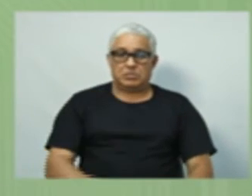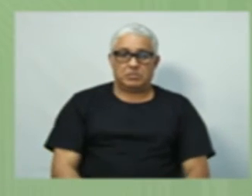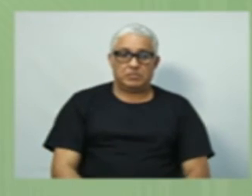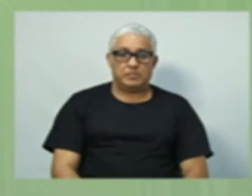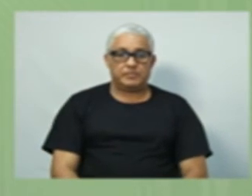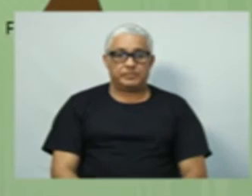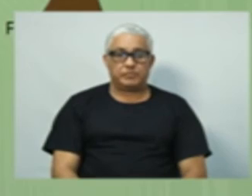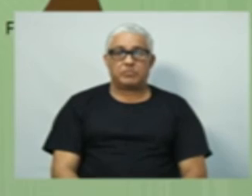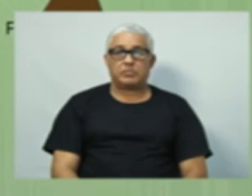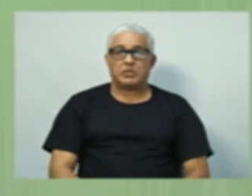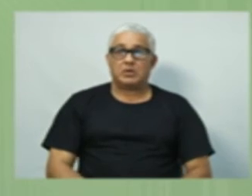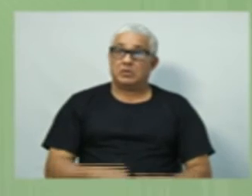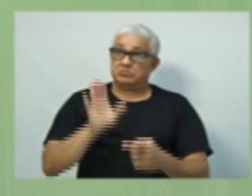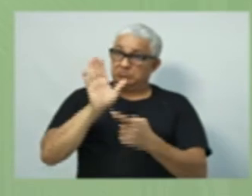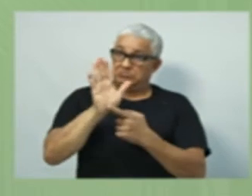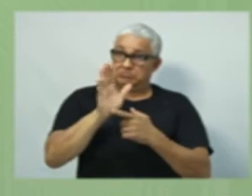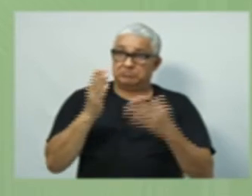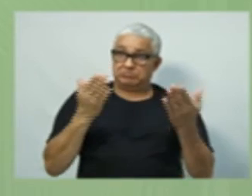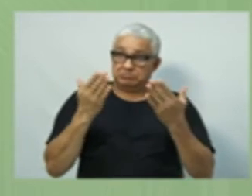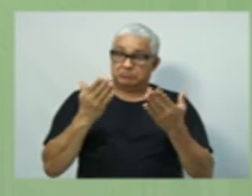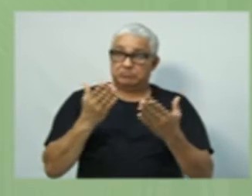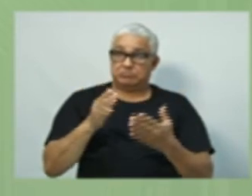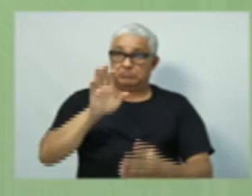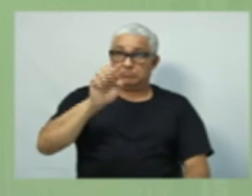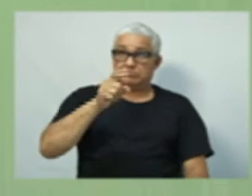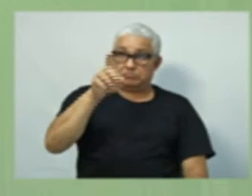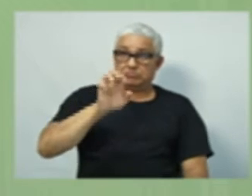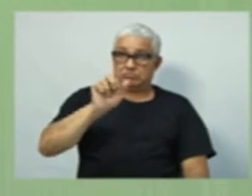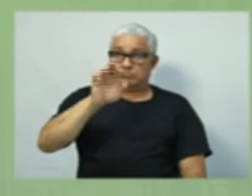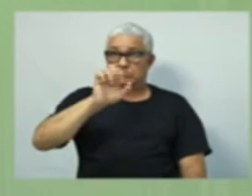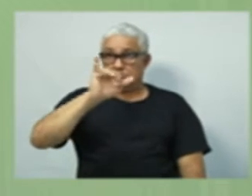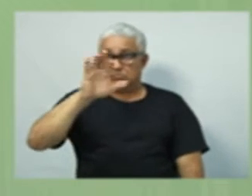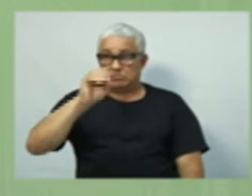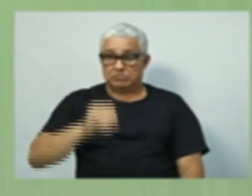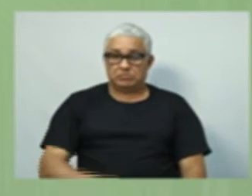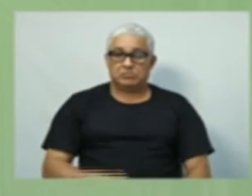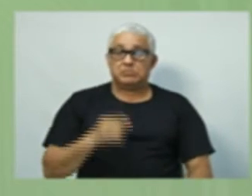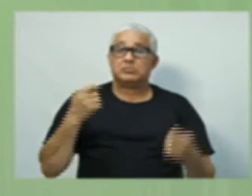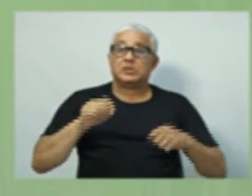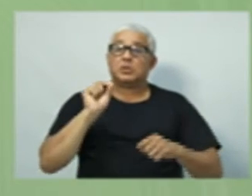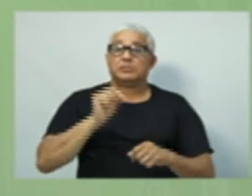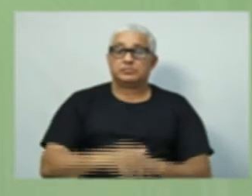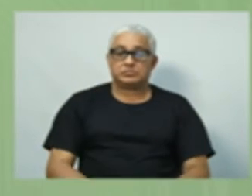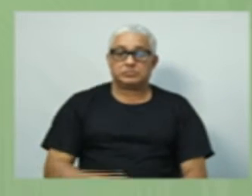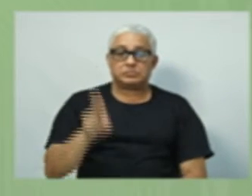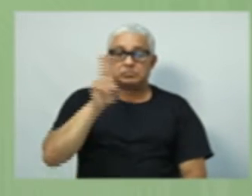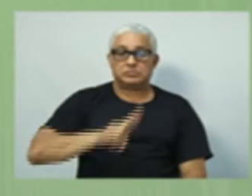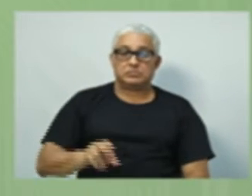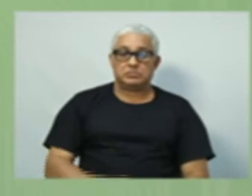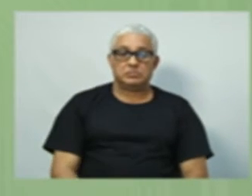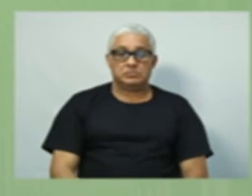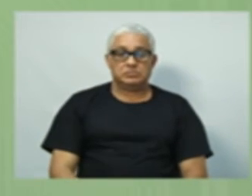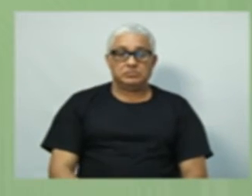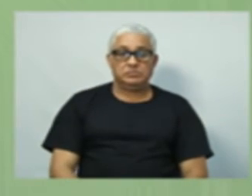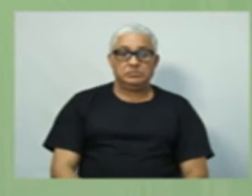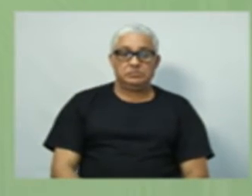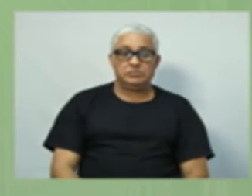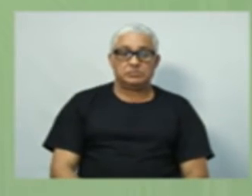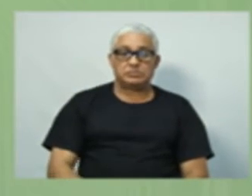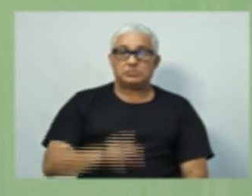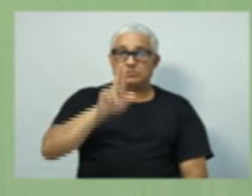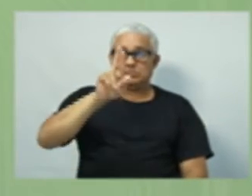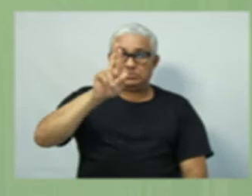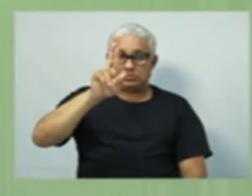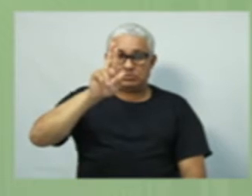conta que a demonstração de resultados e se só para você tirar informação eu vou precisar do que usar esse aqui a receita líquida resultado bruto